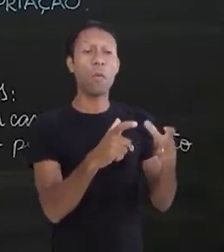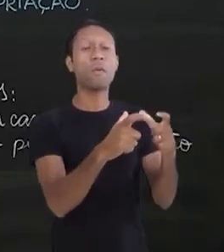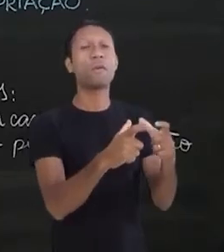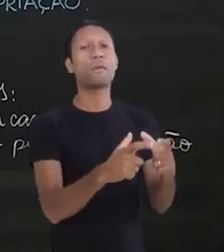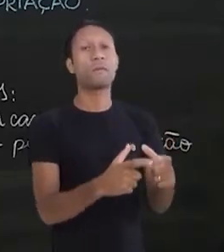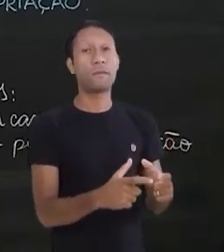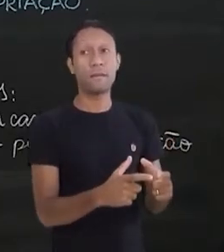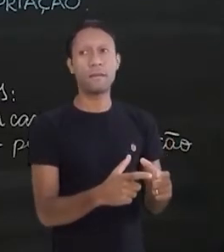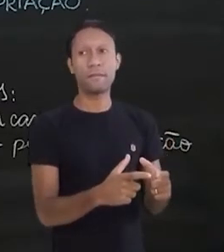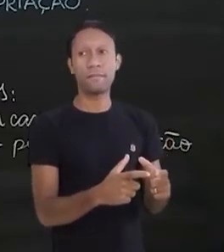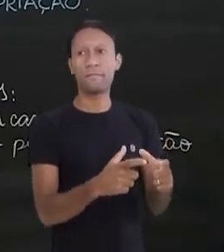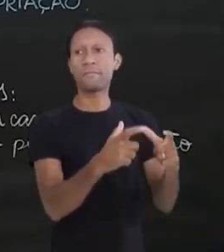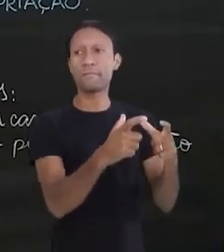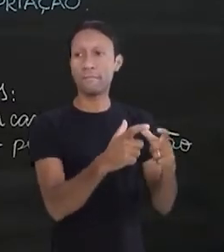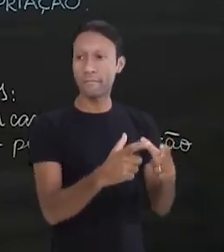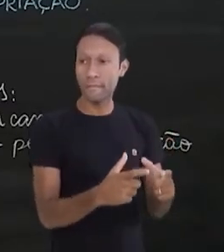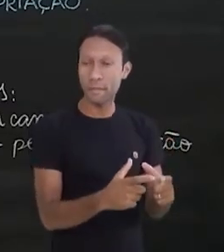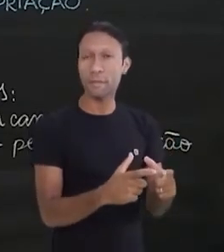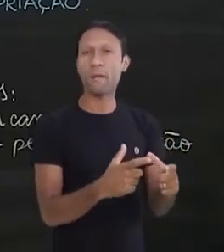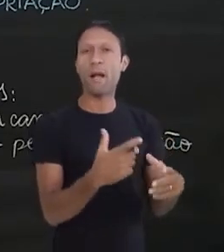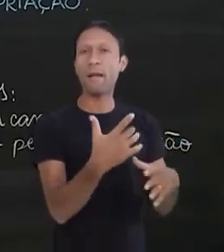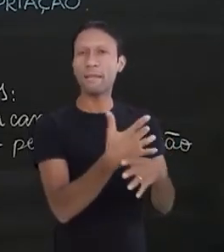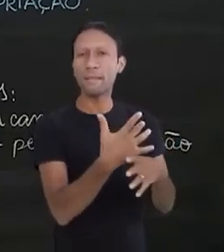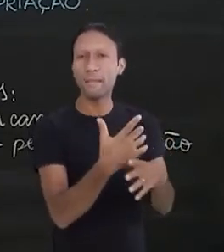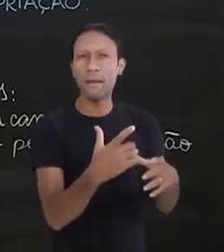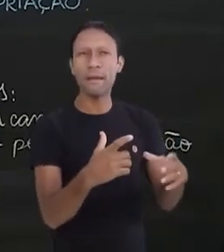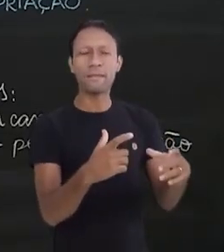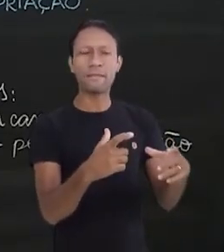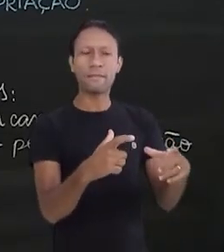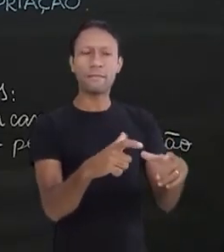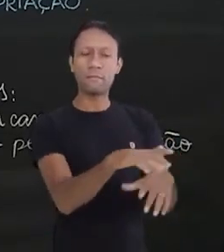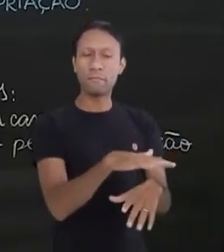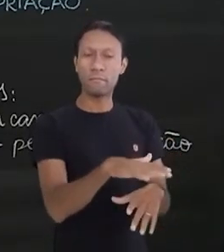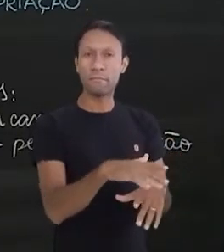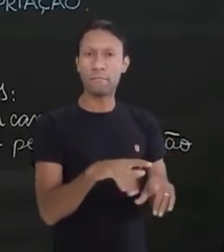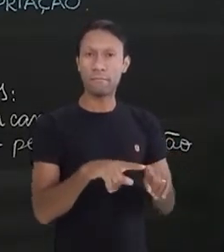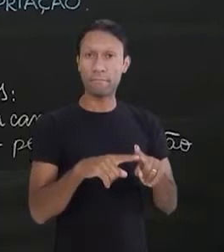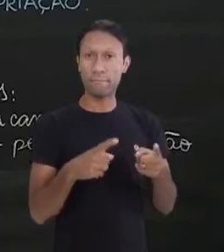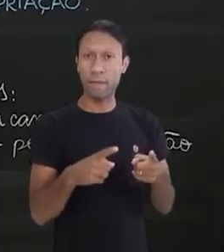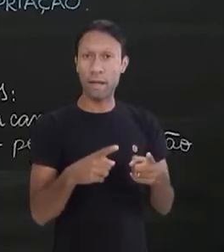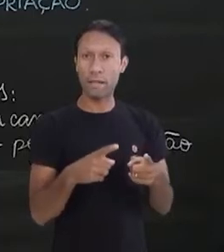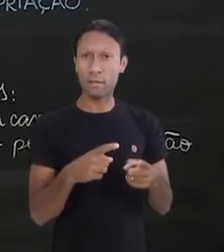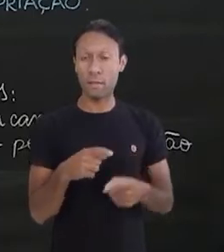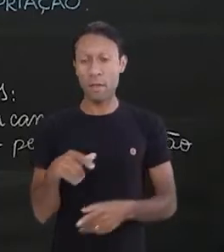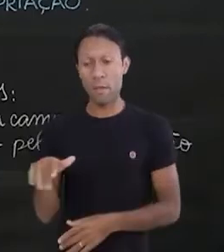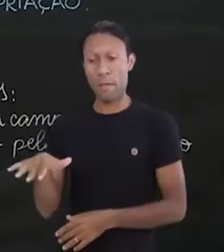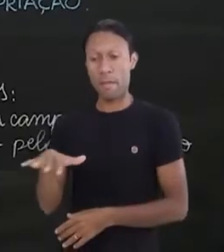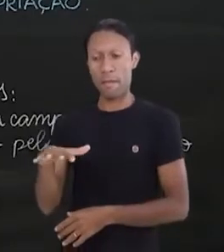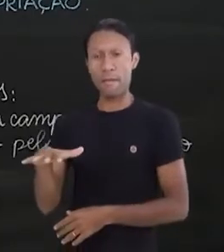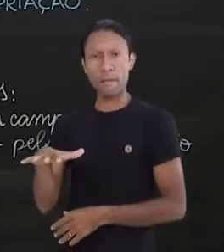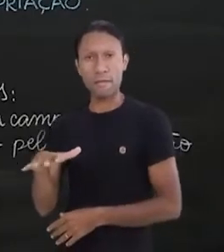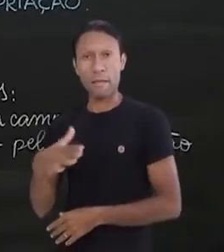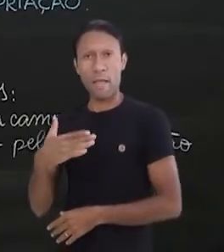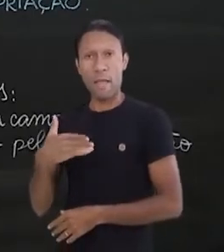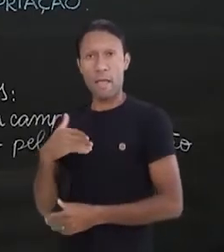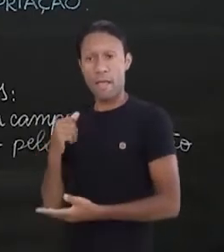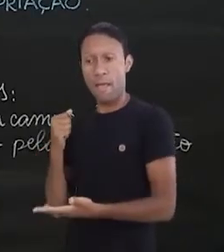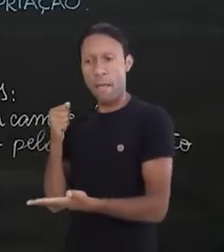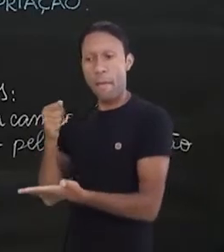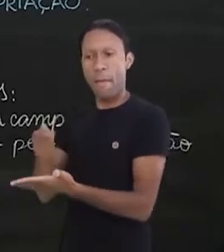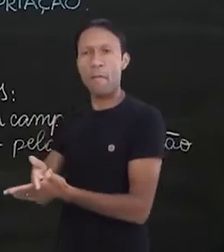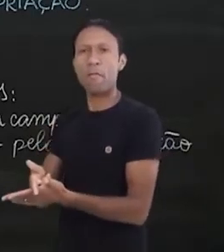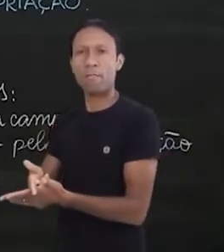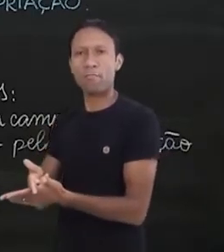lugar que vai dar o conceito de nação, aquela identidade cultural. Agora, quando alguém é dono do espaço, há uma relação